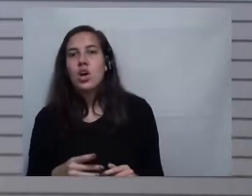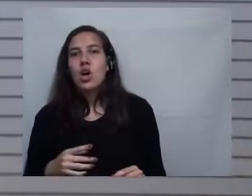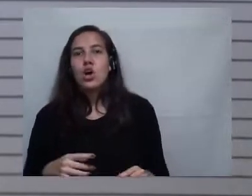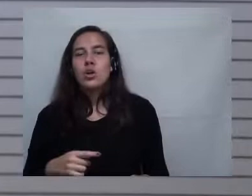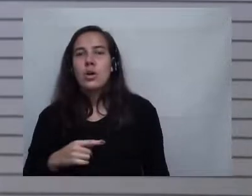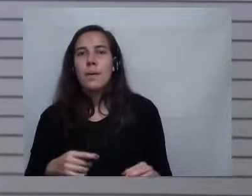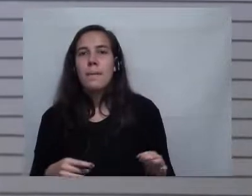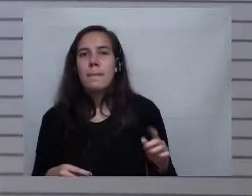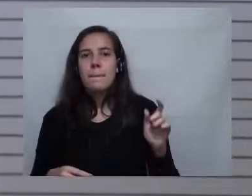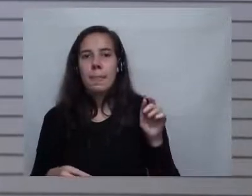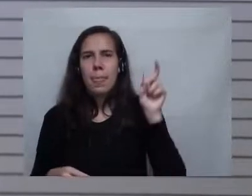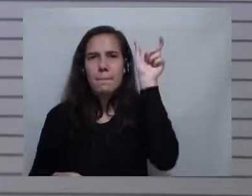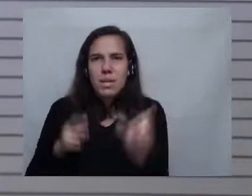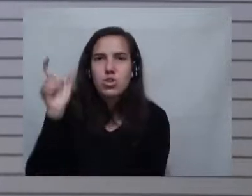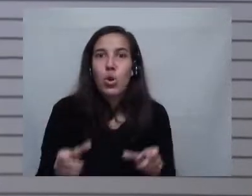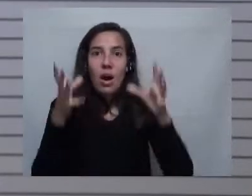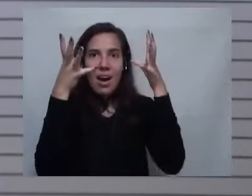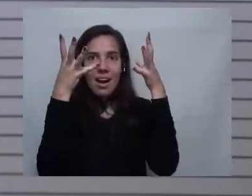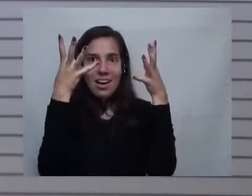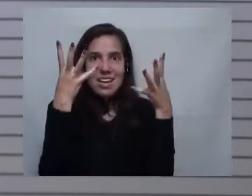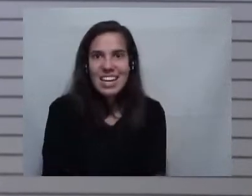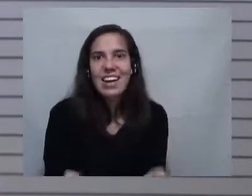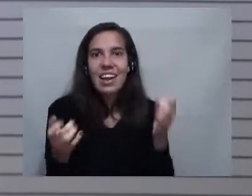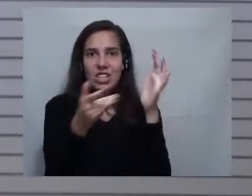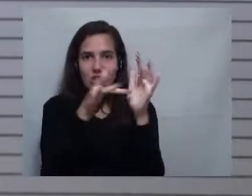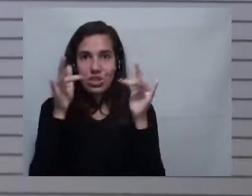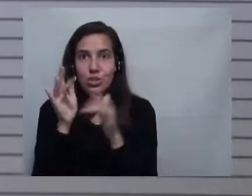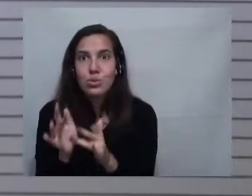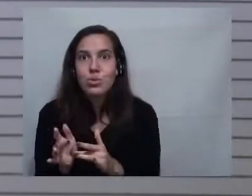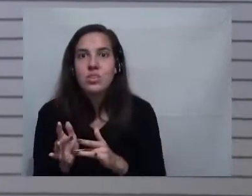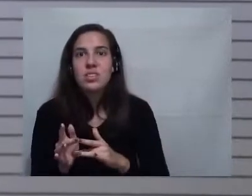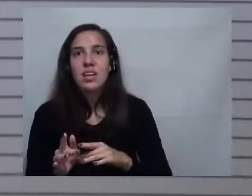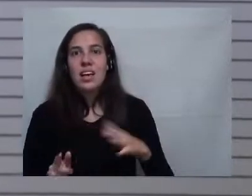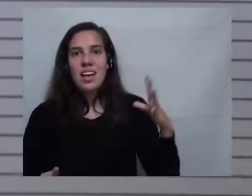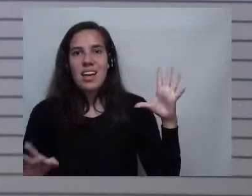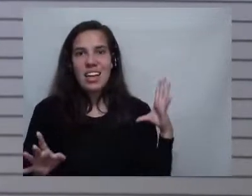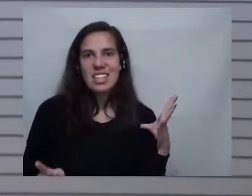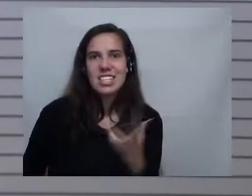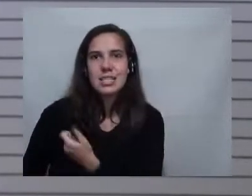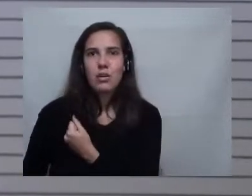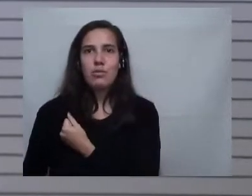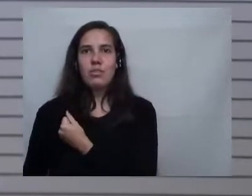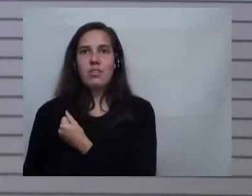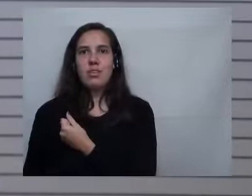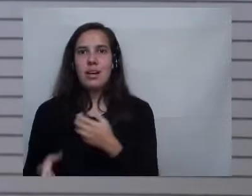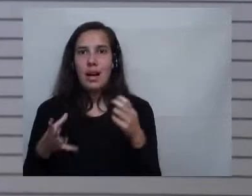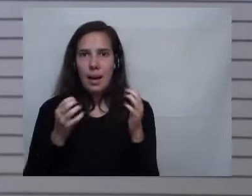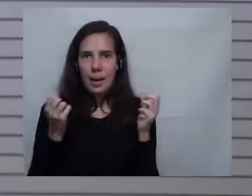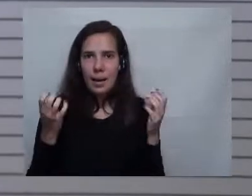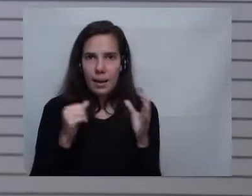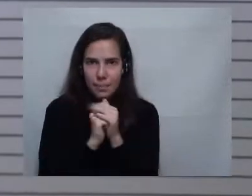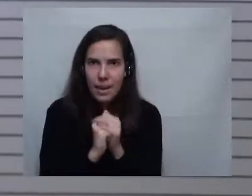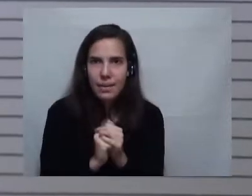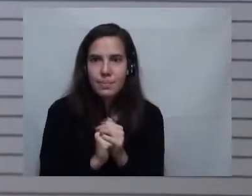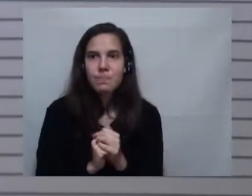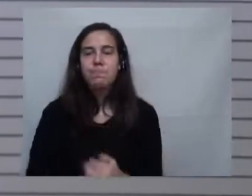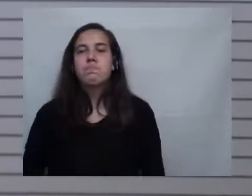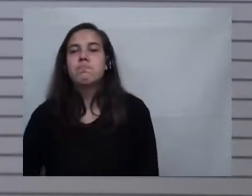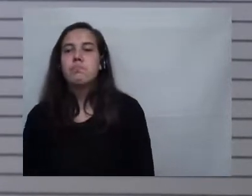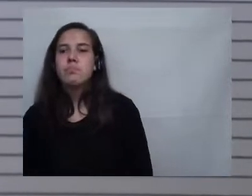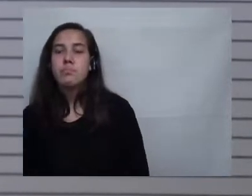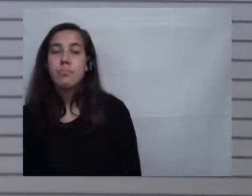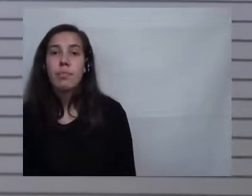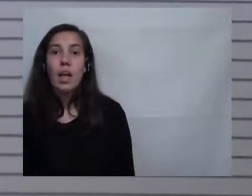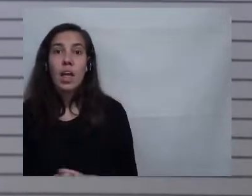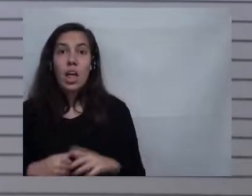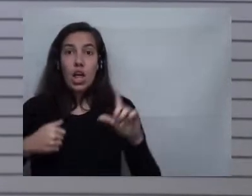e que foi predestinado a vida que você seja em nome de Jesus e assim